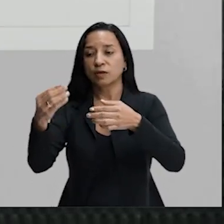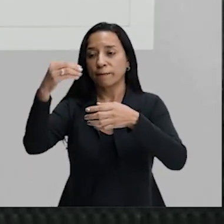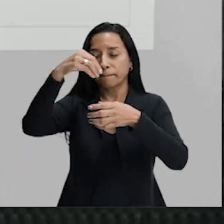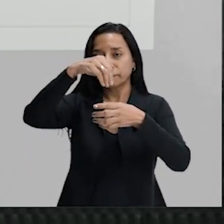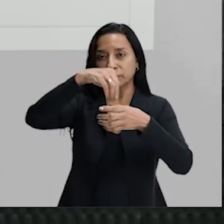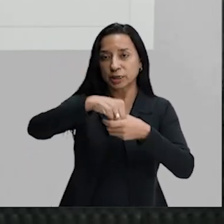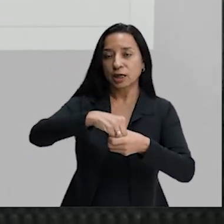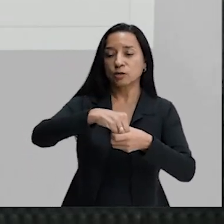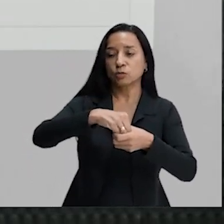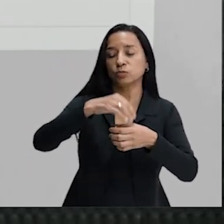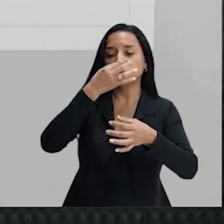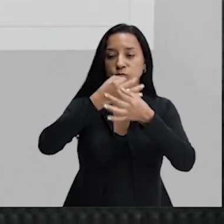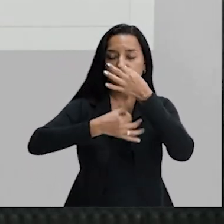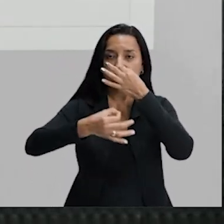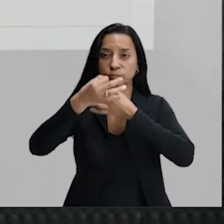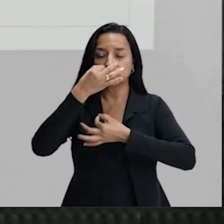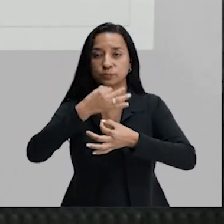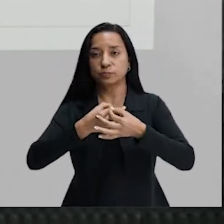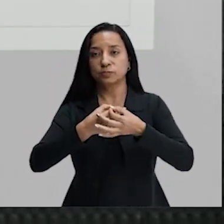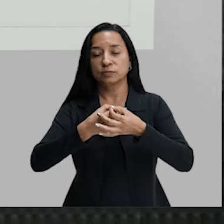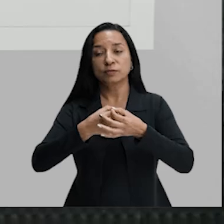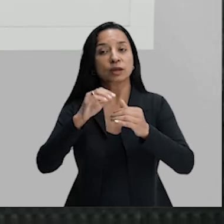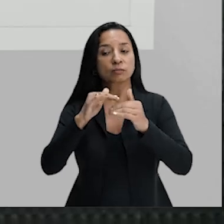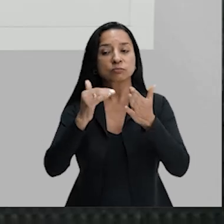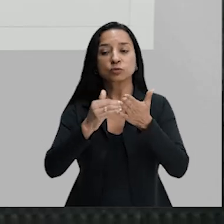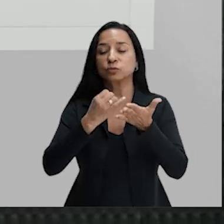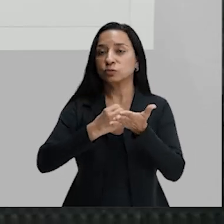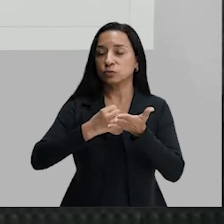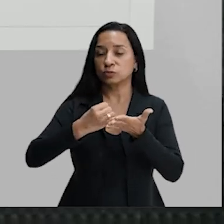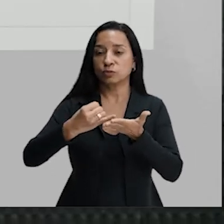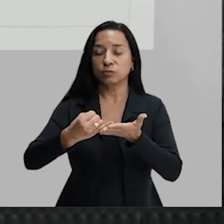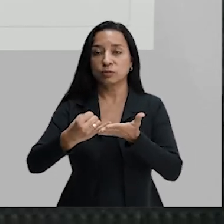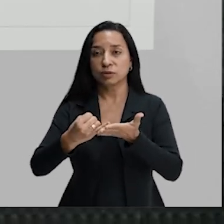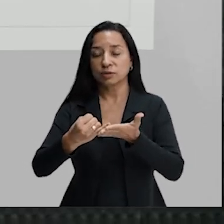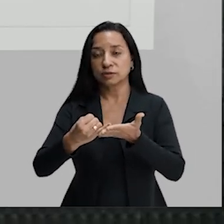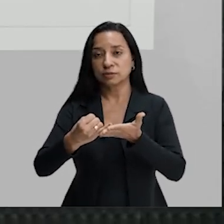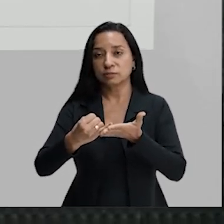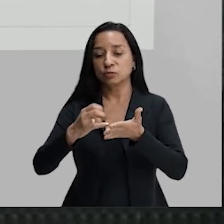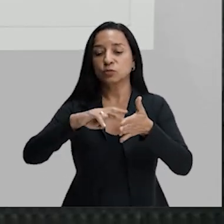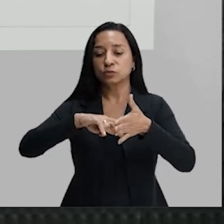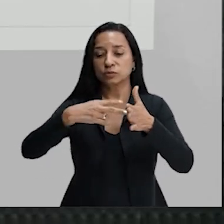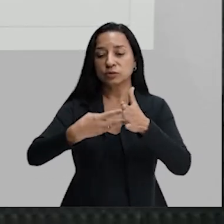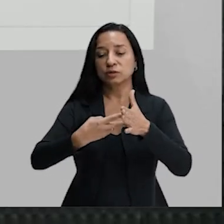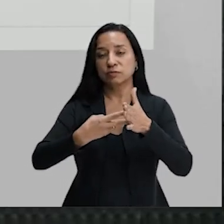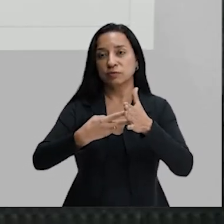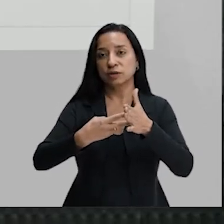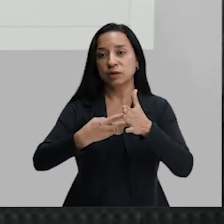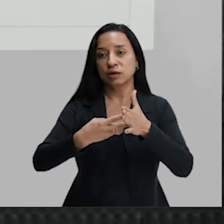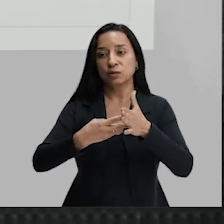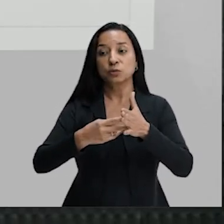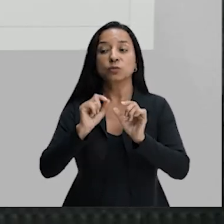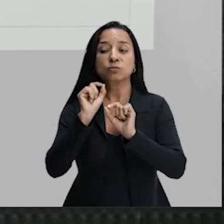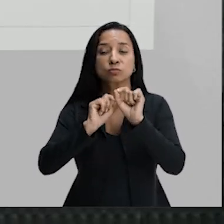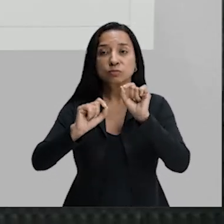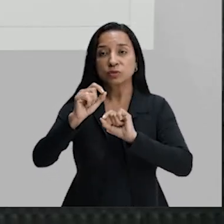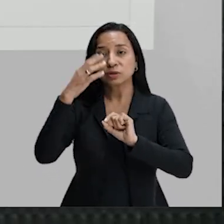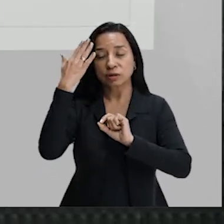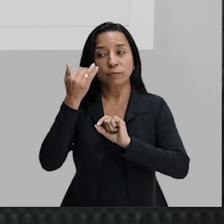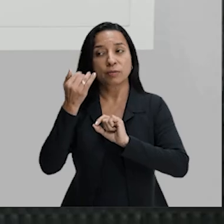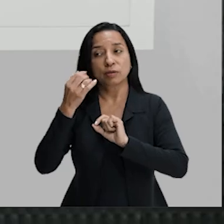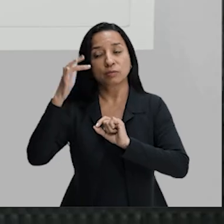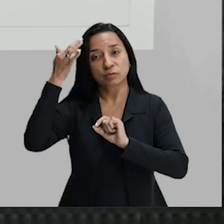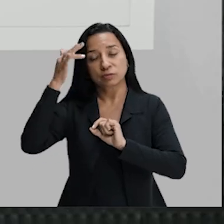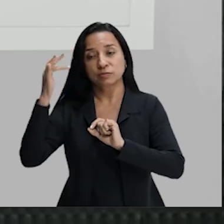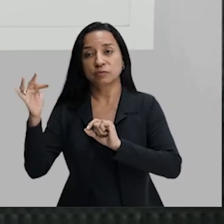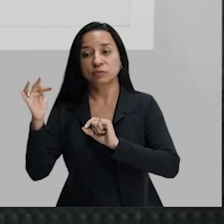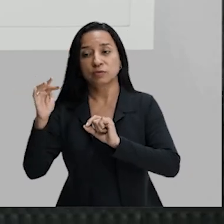crítica, ok? Mas tudo começa a partir do que nós sabemos sobre o significado da filosofia. A filosofia, ela está